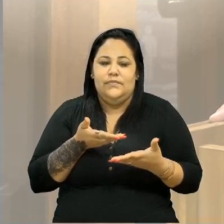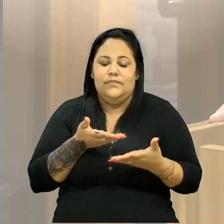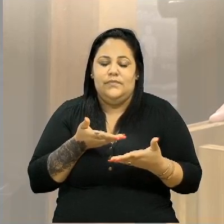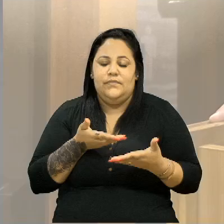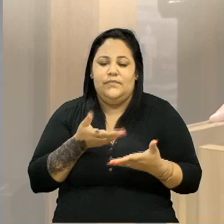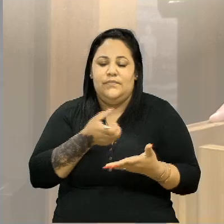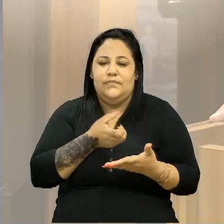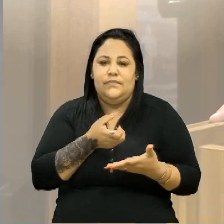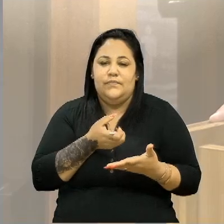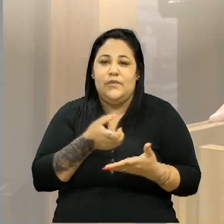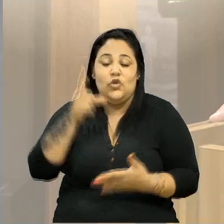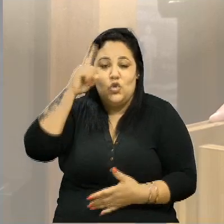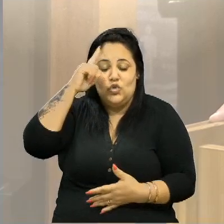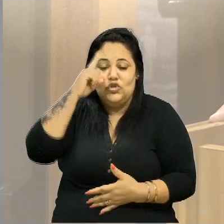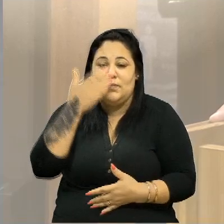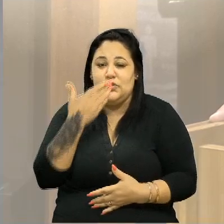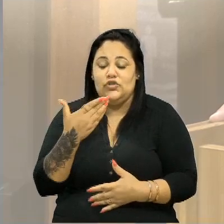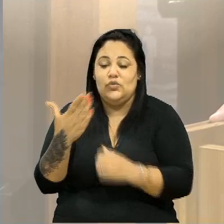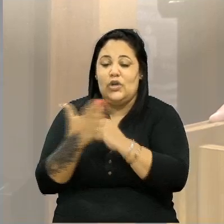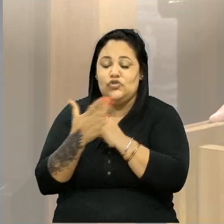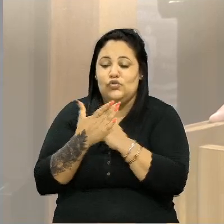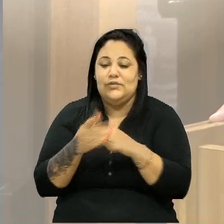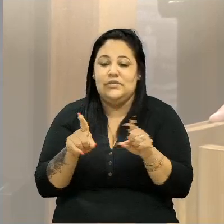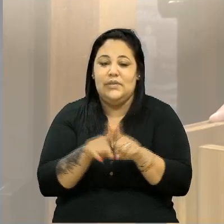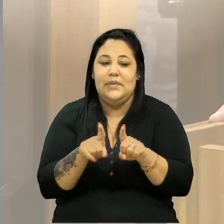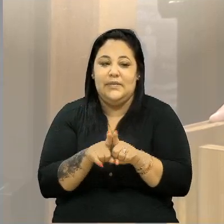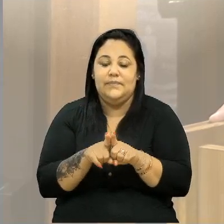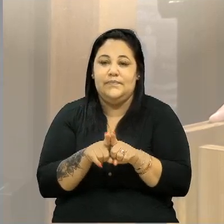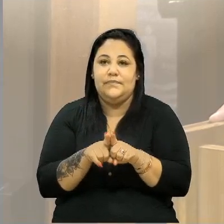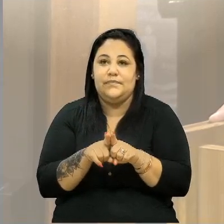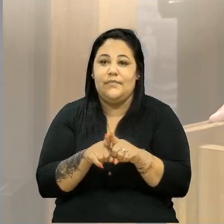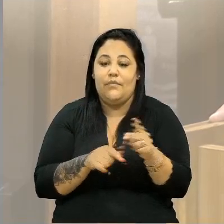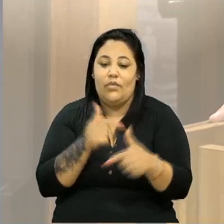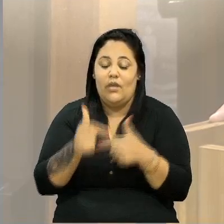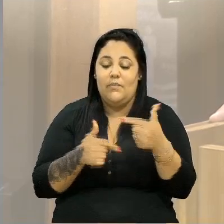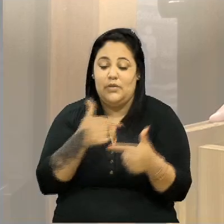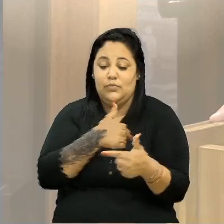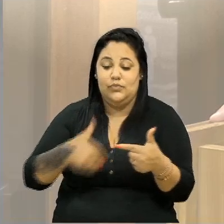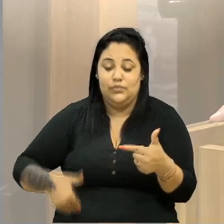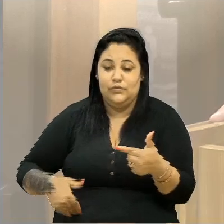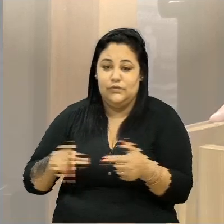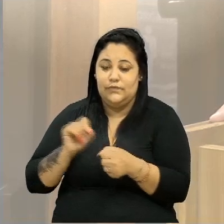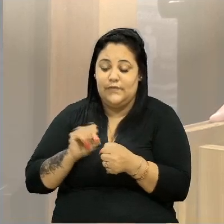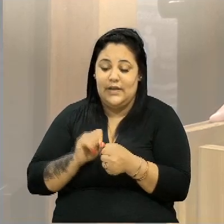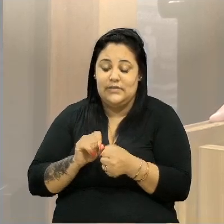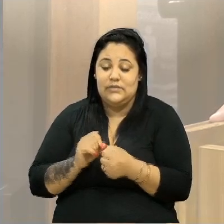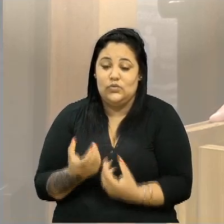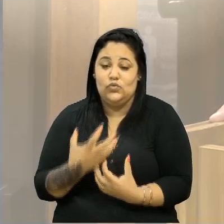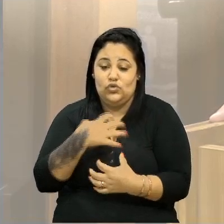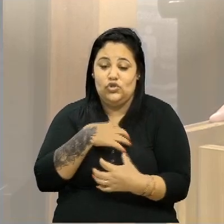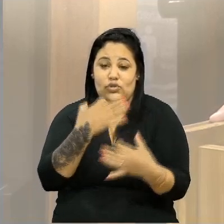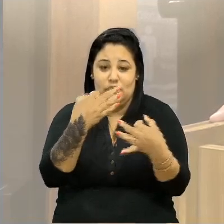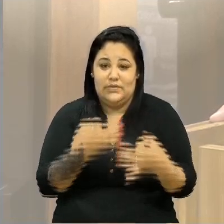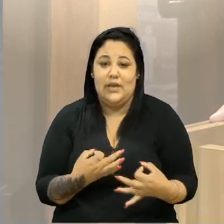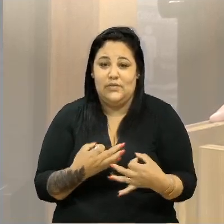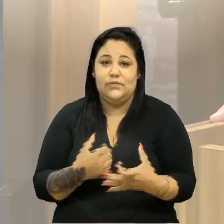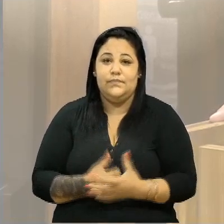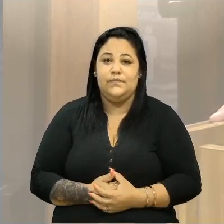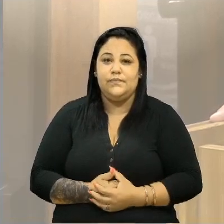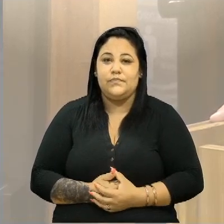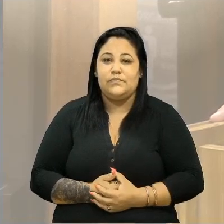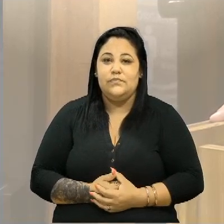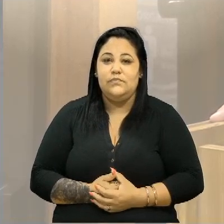pedindo auxílio, ajuda, que os serviços públicos sejam prestados de forma adequada. E é